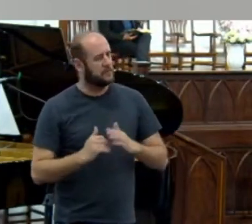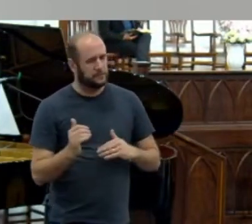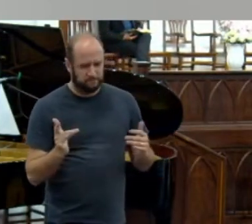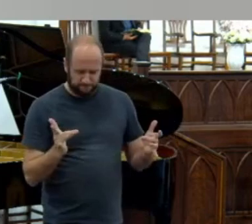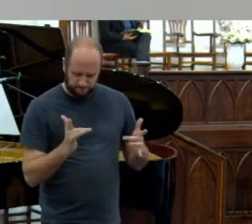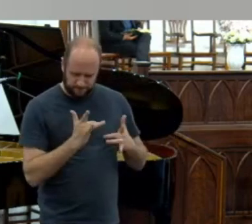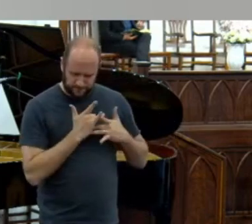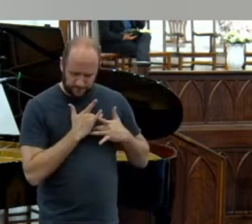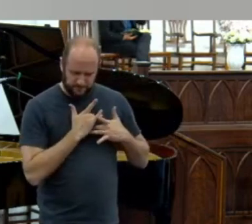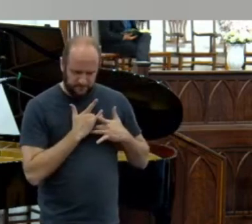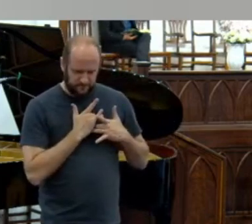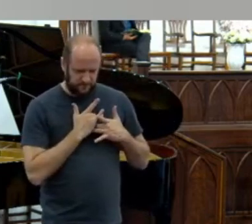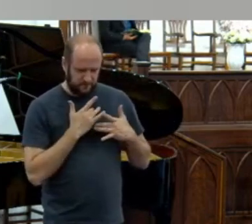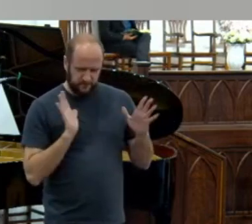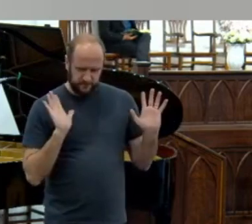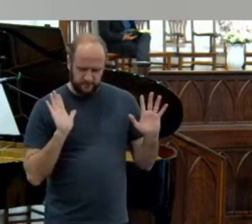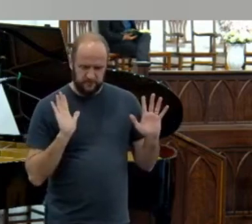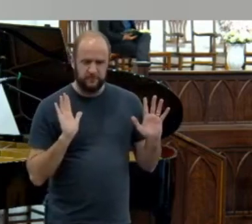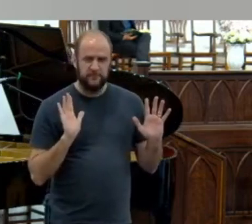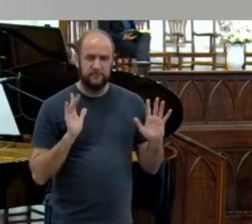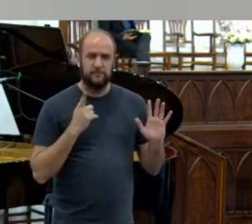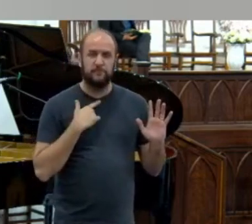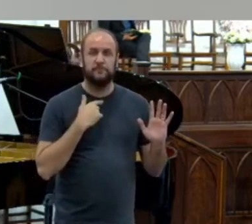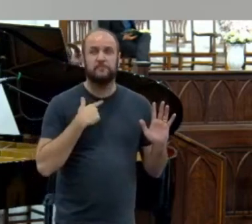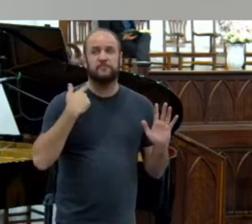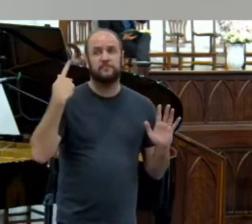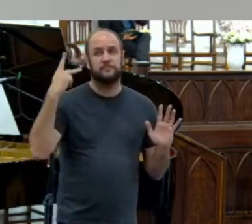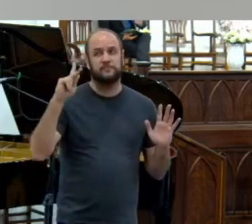misericórdia conosco. Isso é belo.